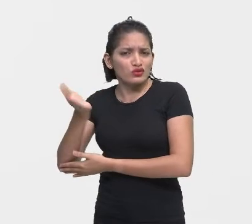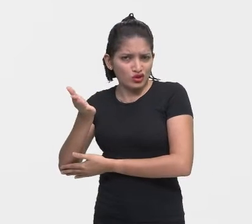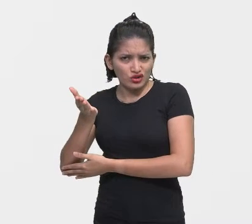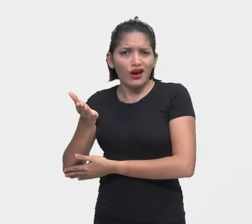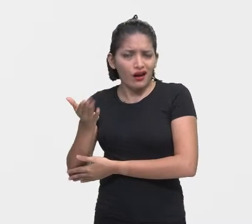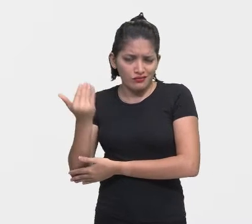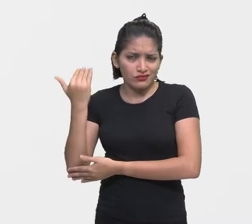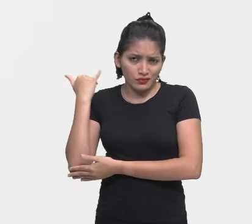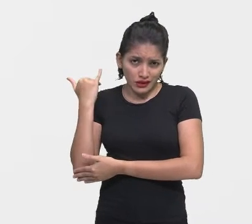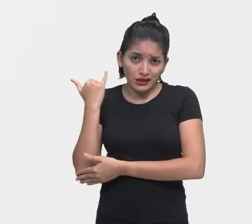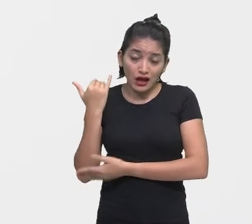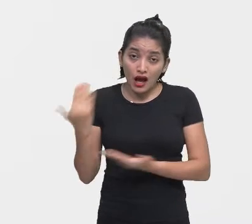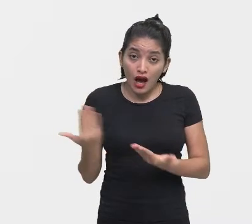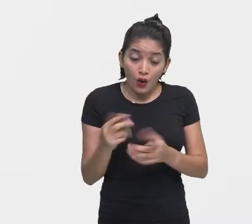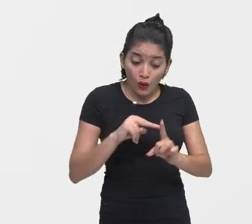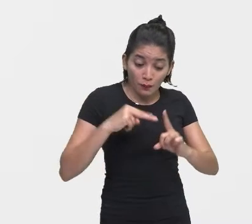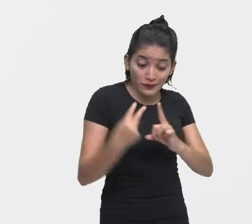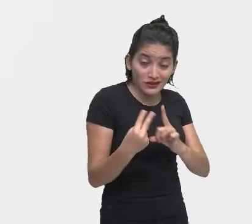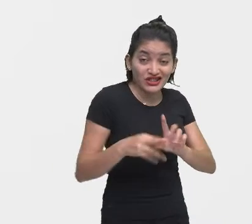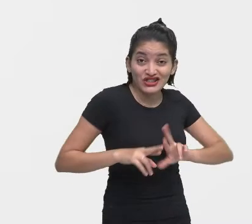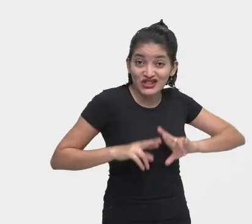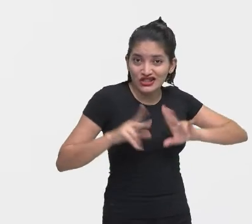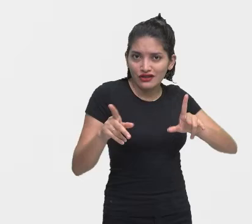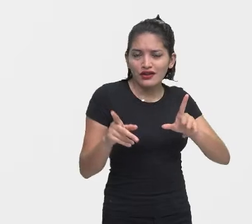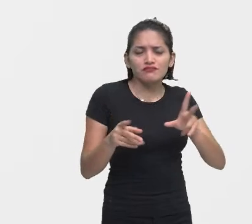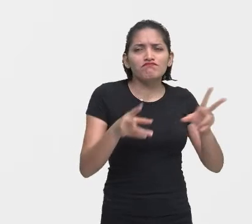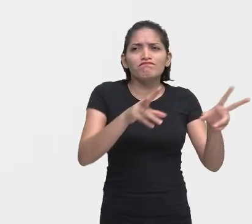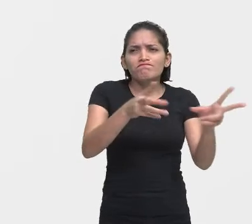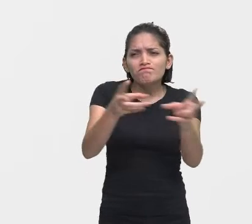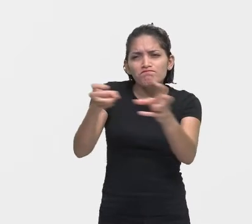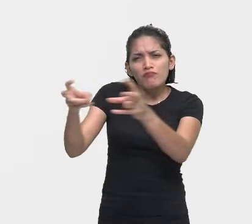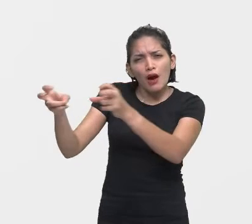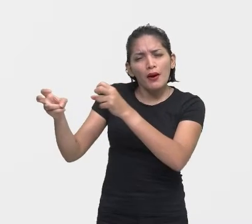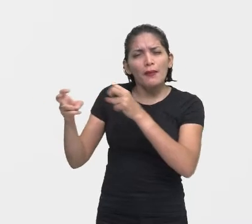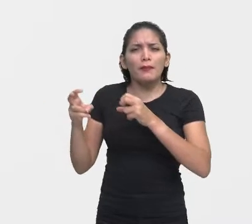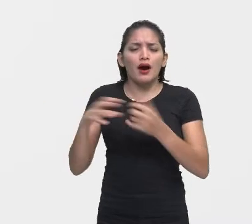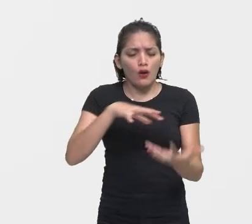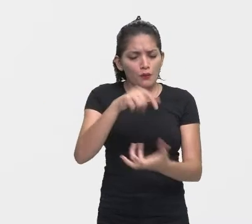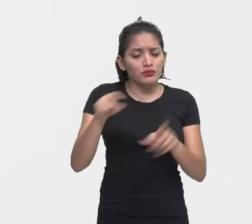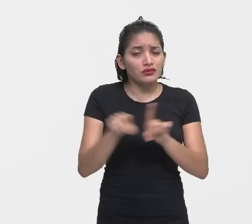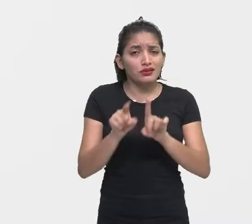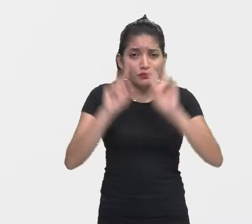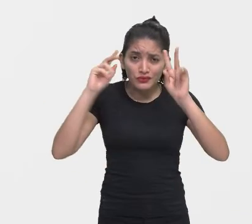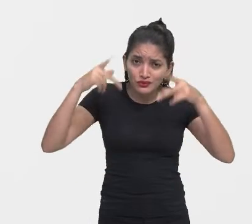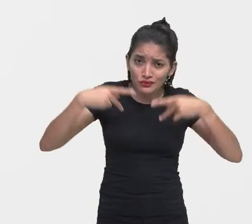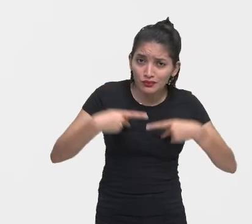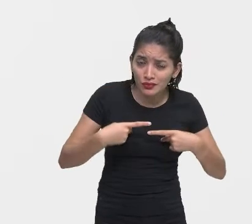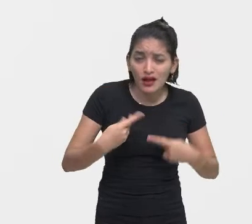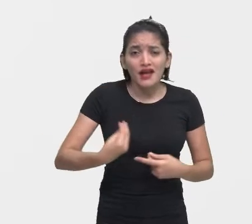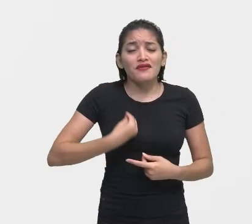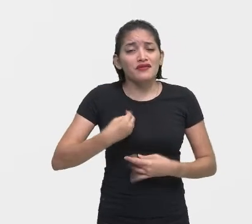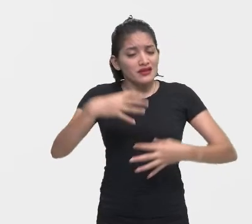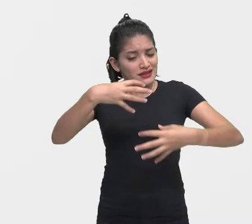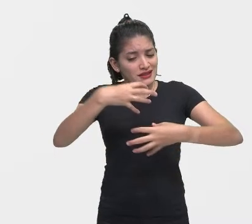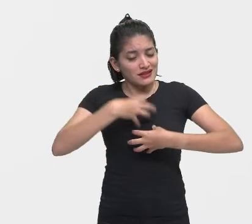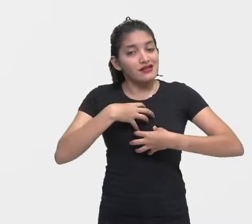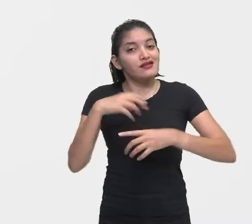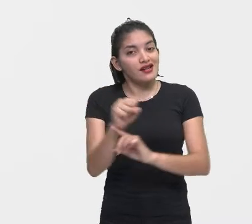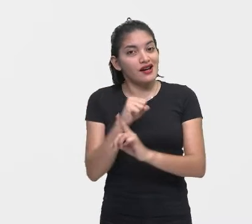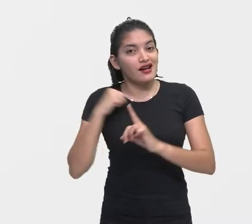vigentes. É uma outra perspectiva de vida, de ver o mundo, de ver o ser humano, de viver e sentir